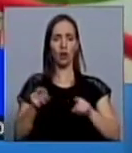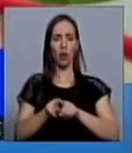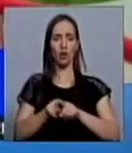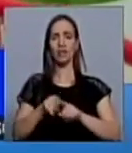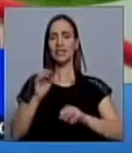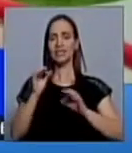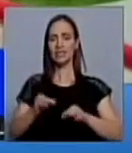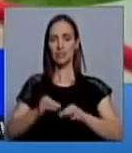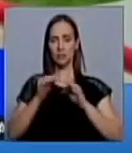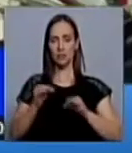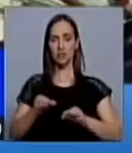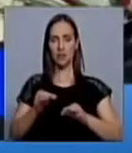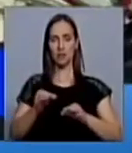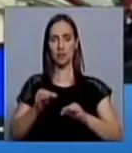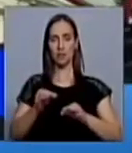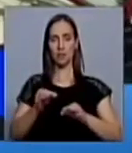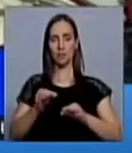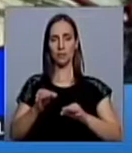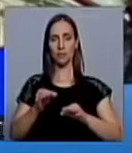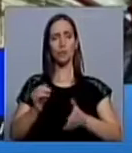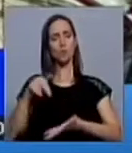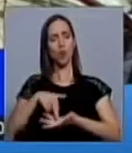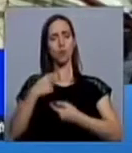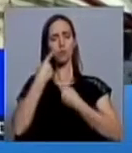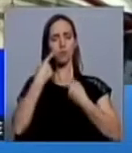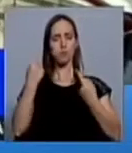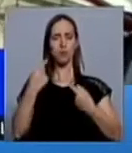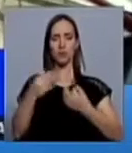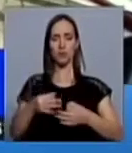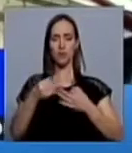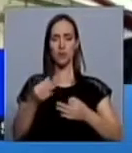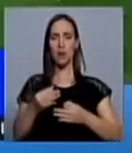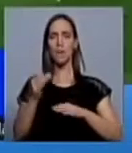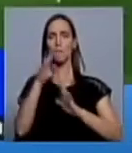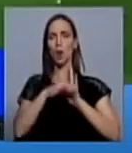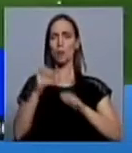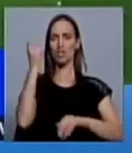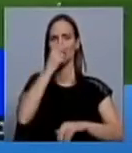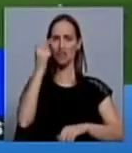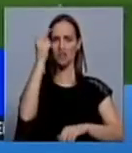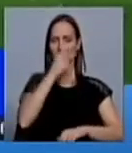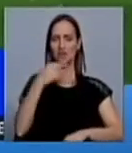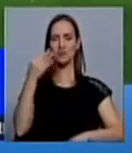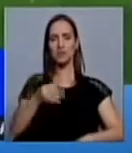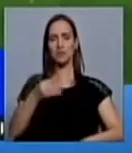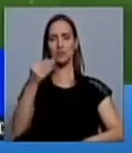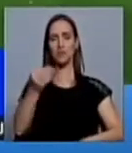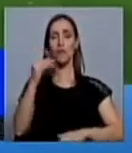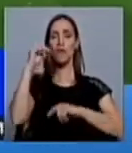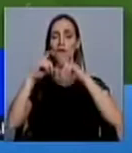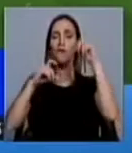constante em eventos, em programas de televisão, fotos